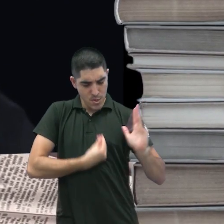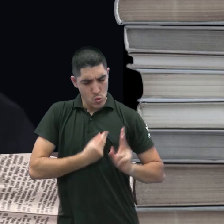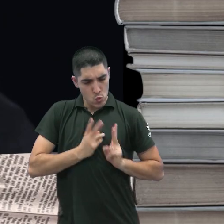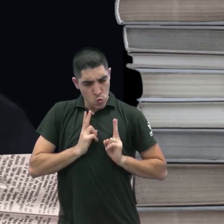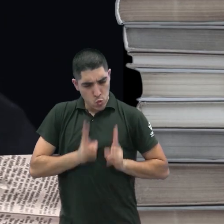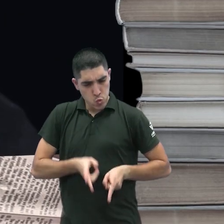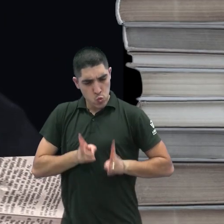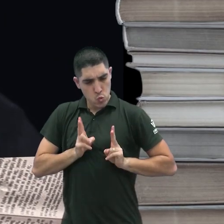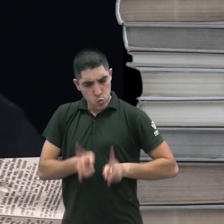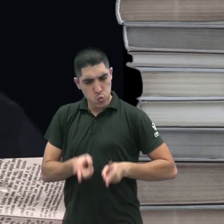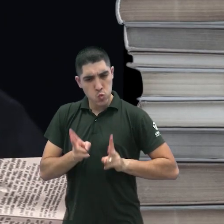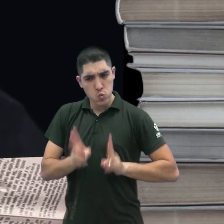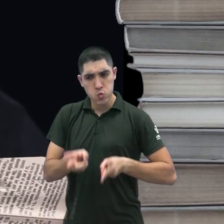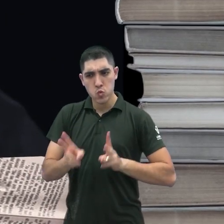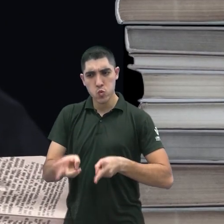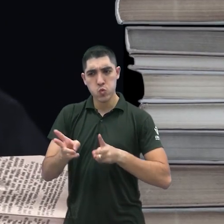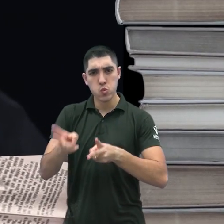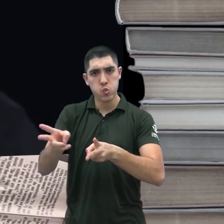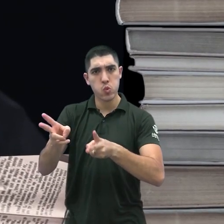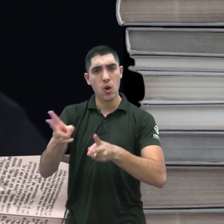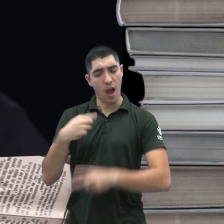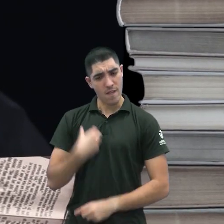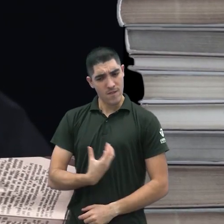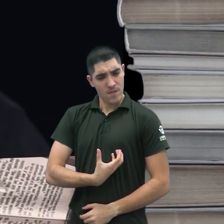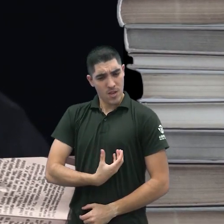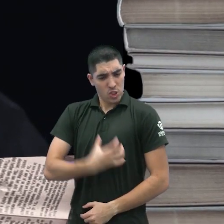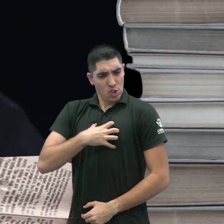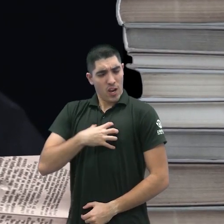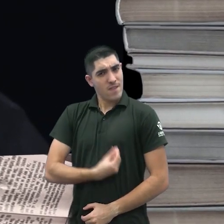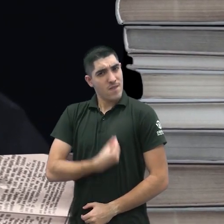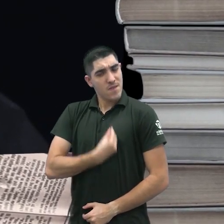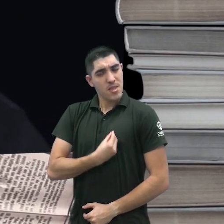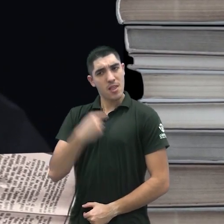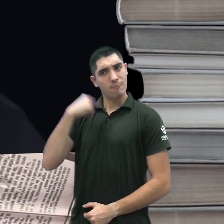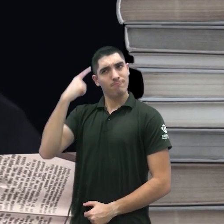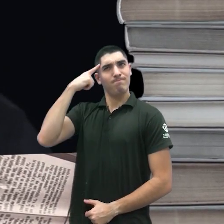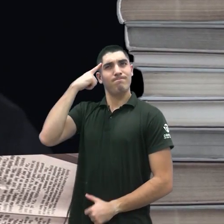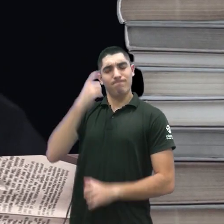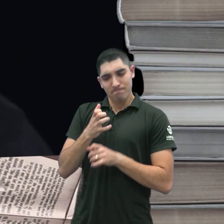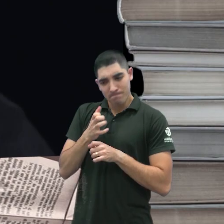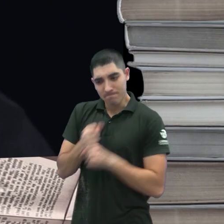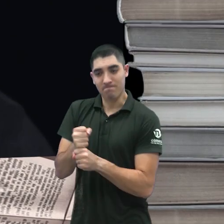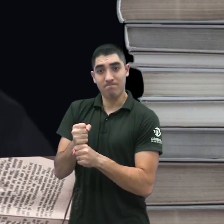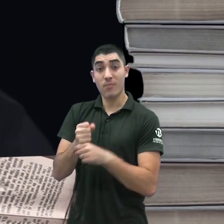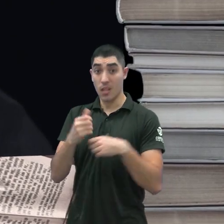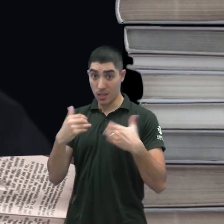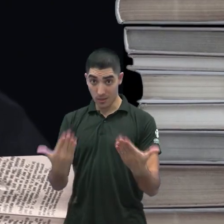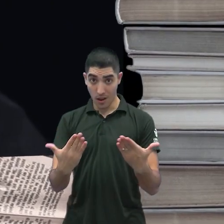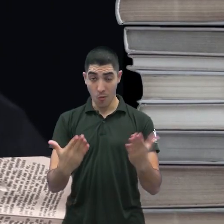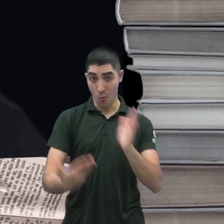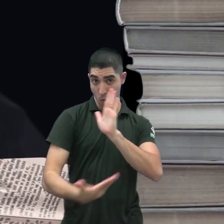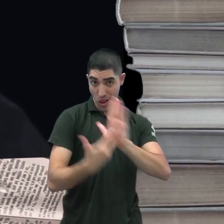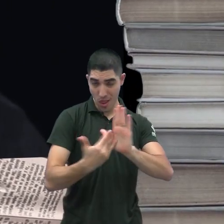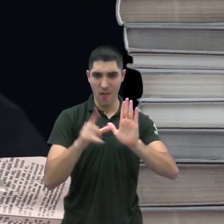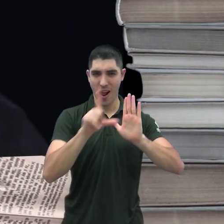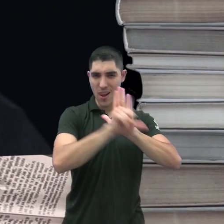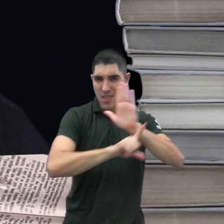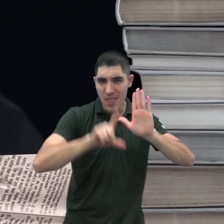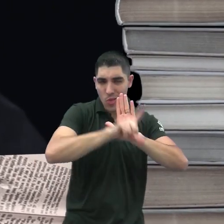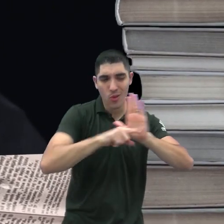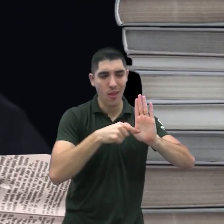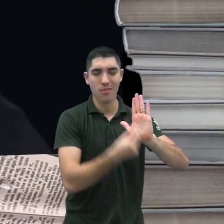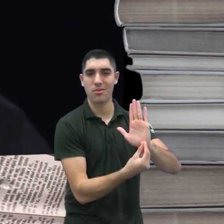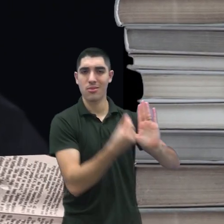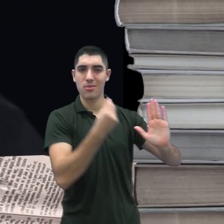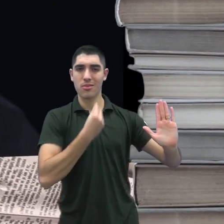Esse desejo de você agarrar-se à vida de alguma forma. E para mim a literatura é essa oportunidade que